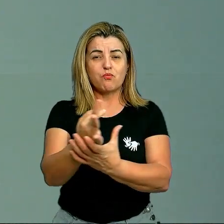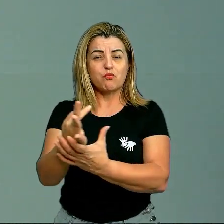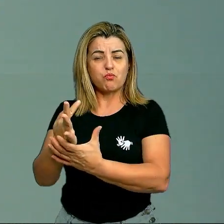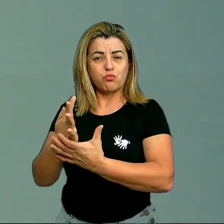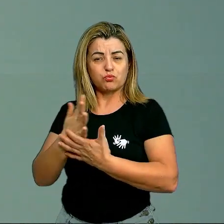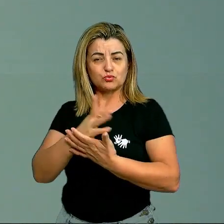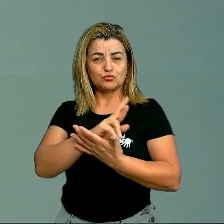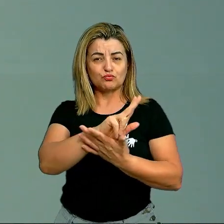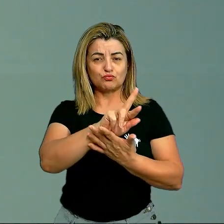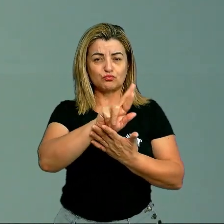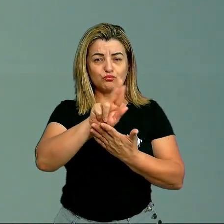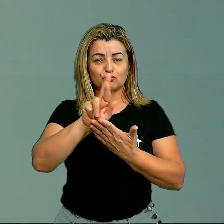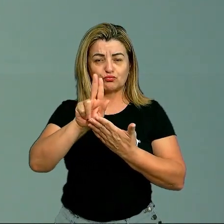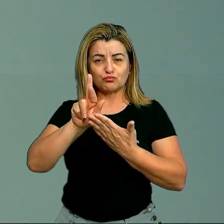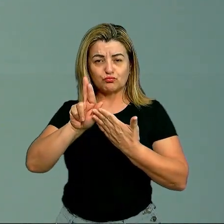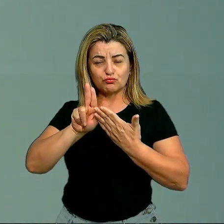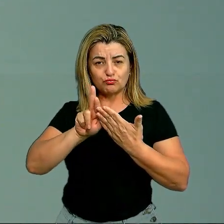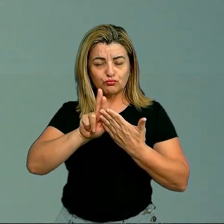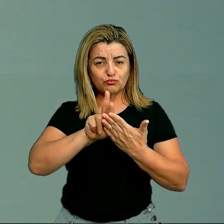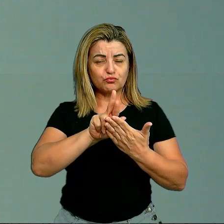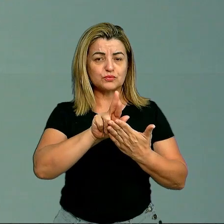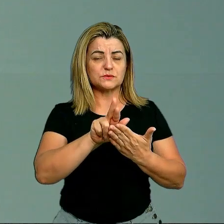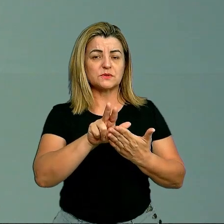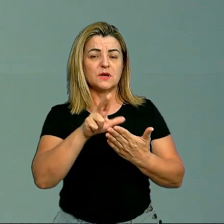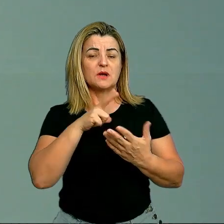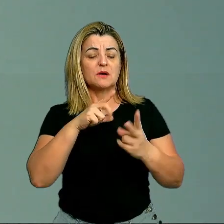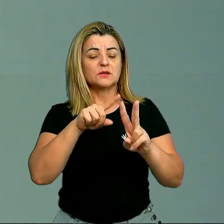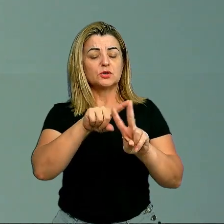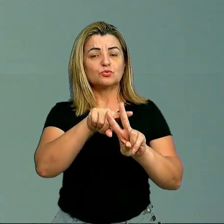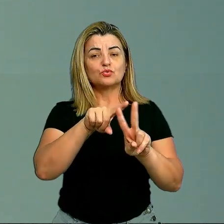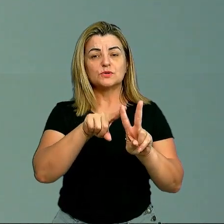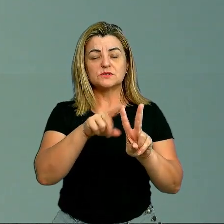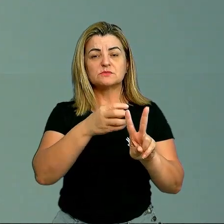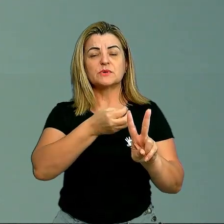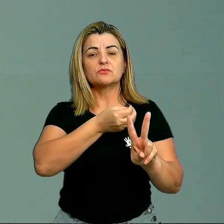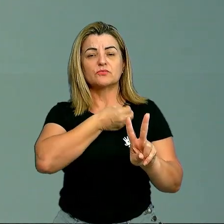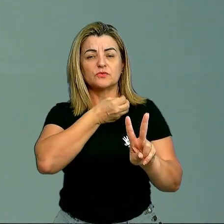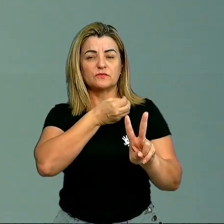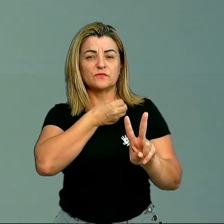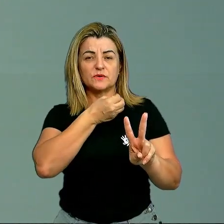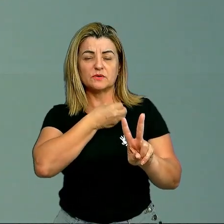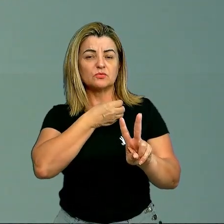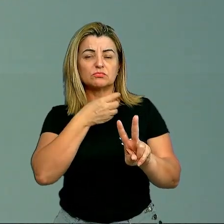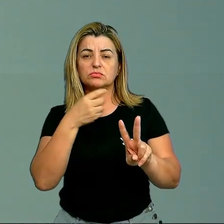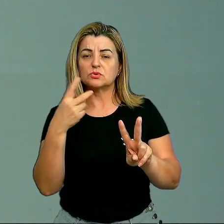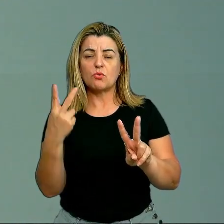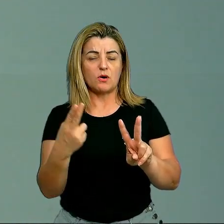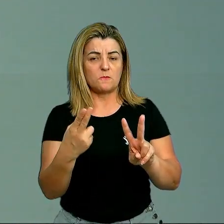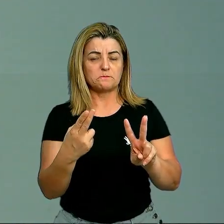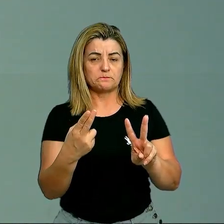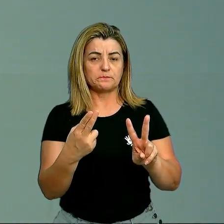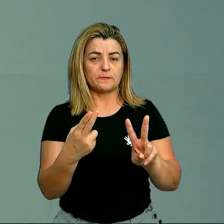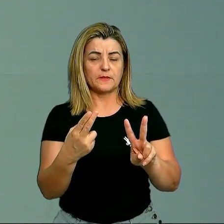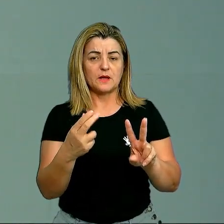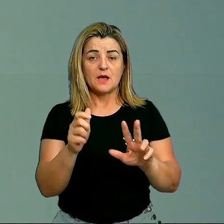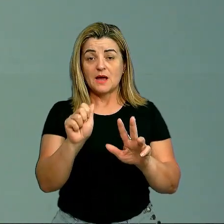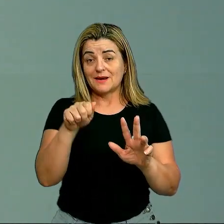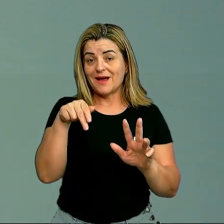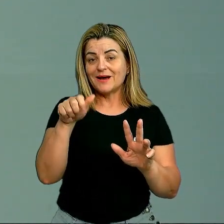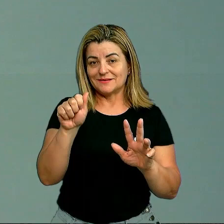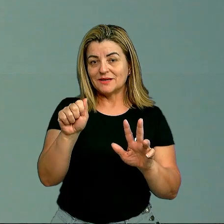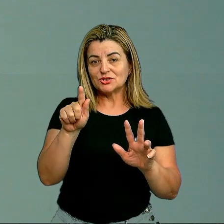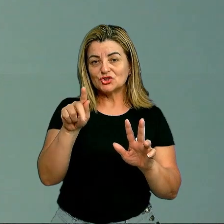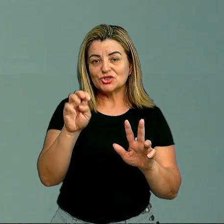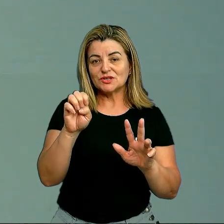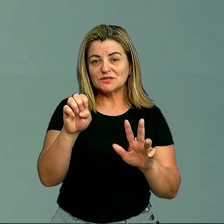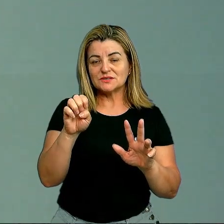número, Vamos dizer aí que vamos ter duas espécies existindo ao mesmo tempo, sendo que foi uma que gerou. Na anagênese, não.